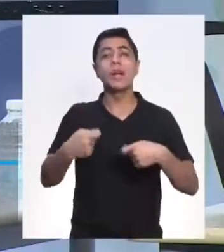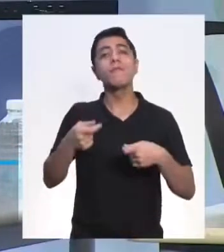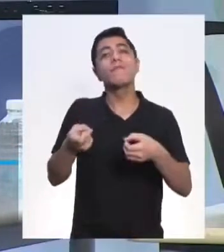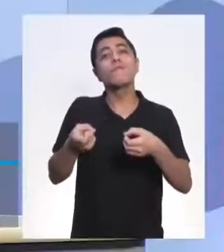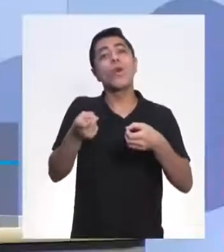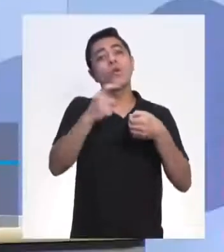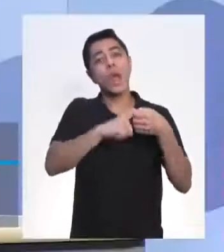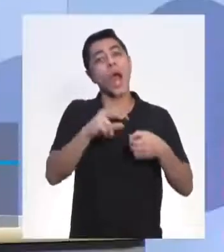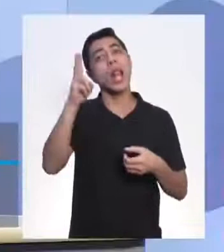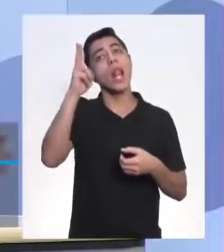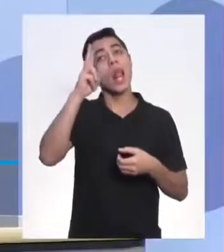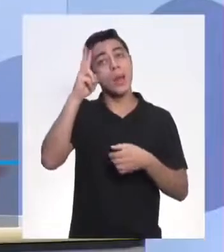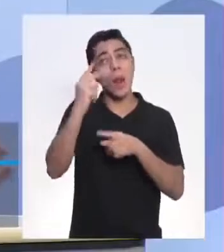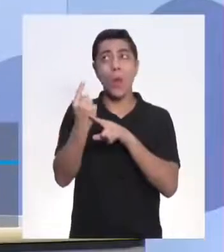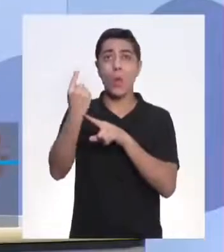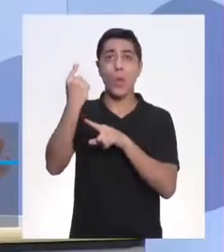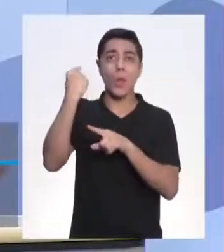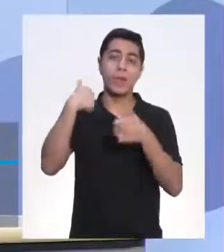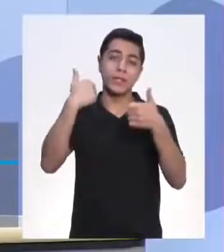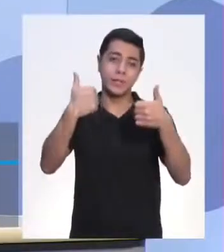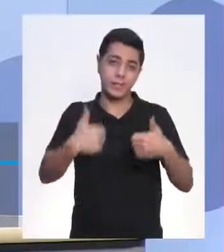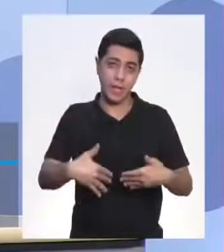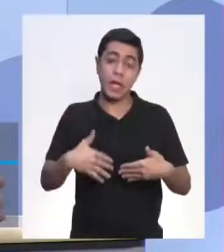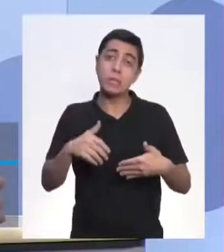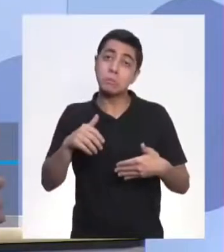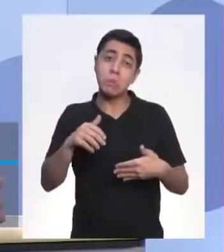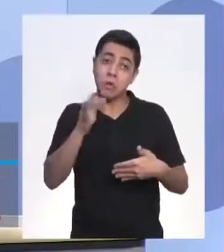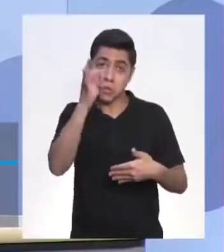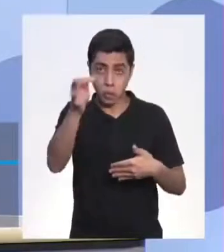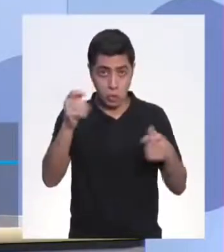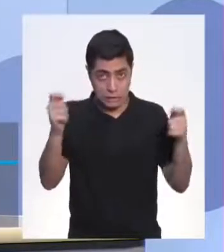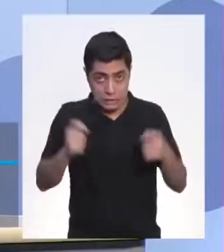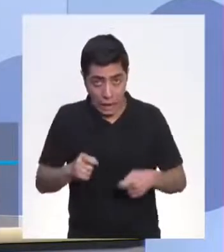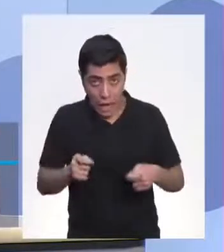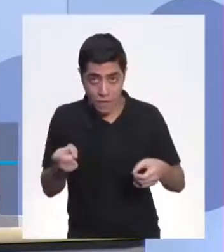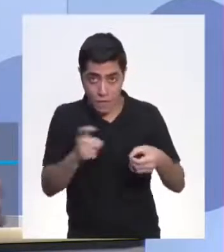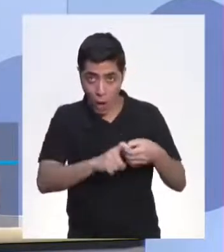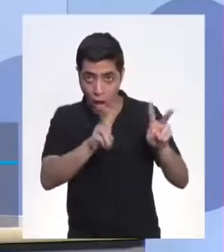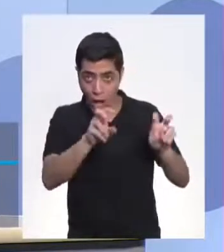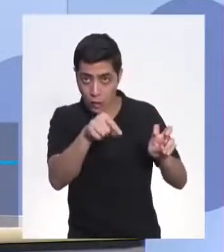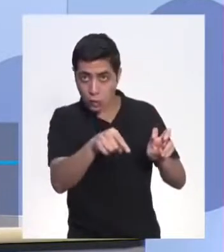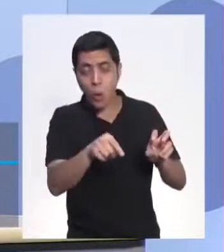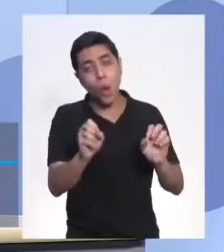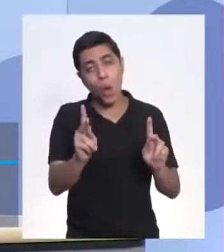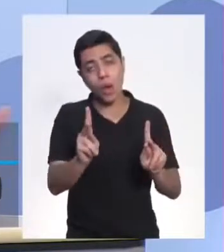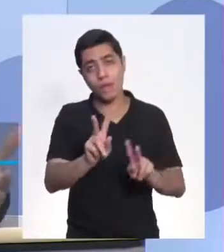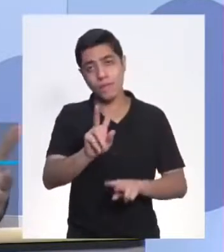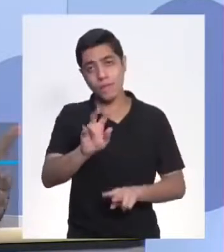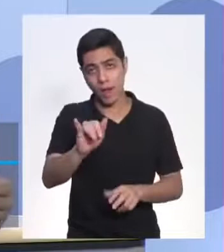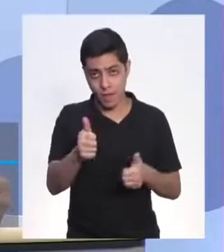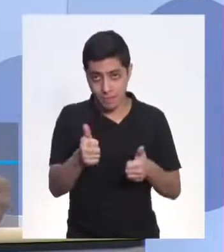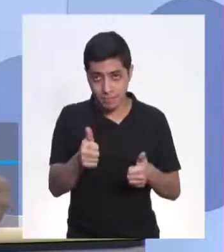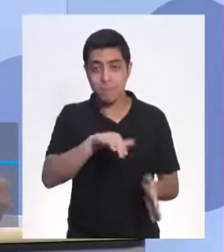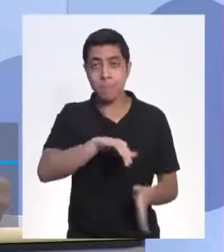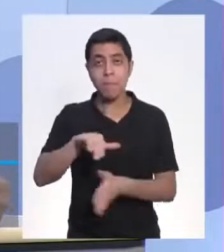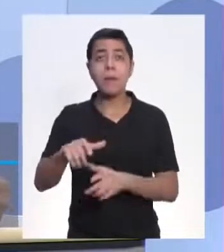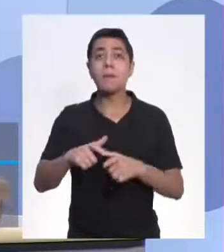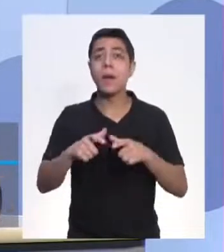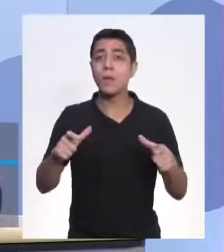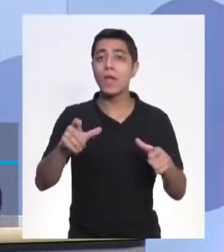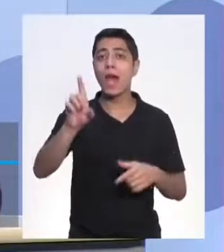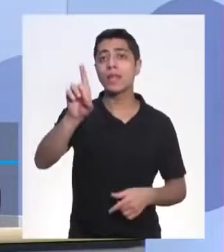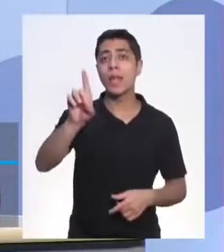chat. Olha, professora Inês, deu uma disputinha aqui com as letras, mas a grande maioria colocou D, A, B, C. Entre eles,